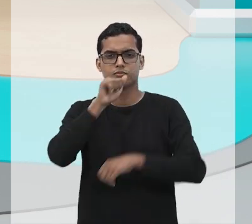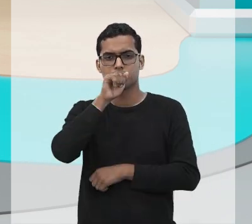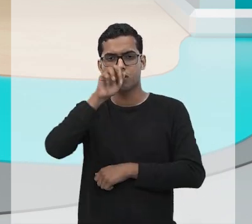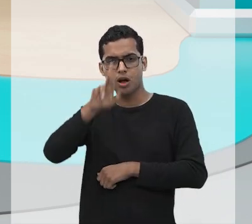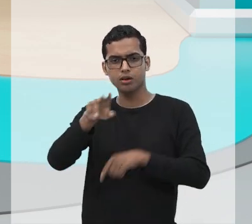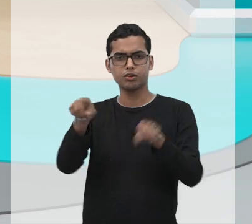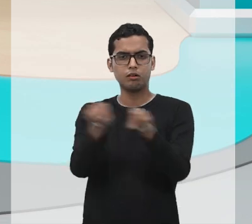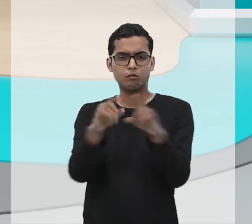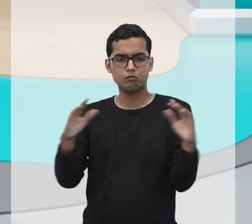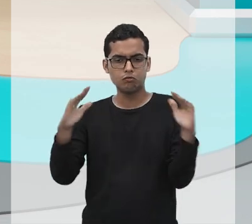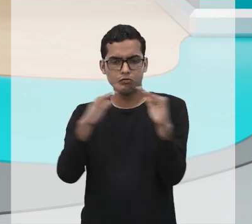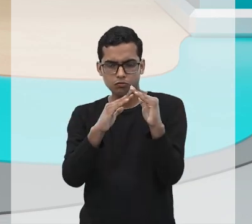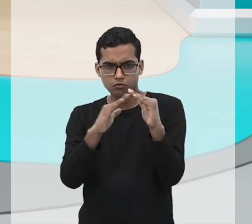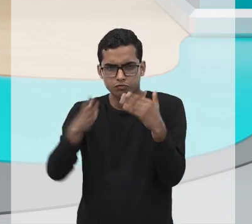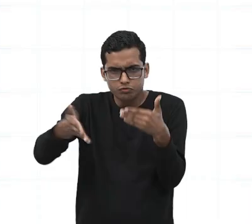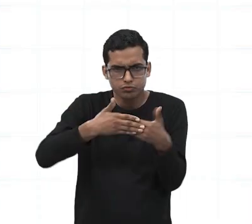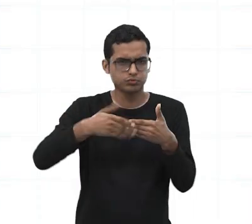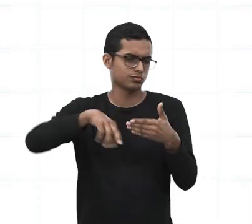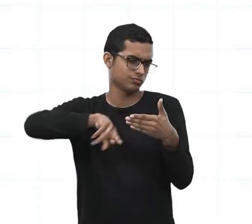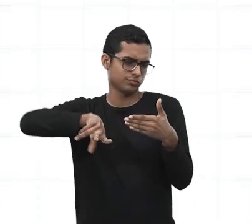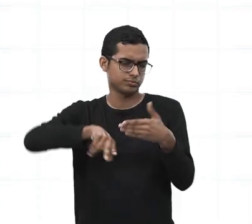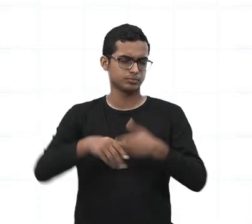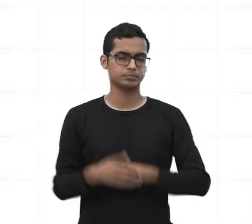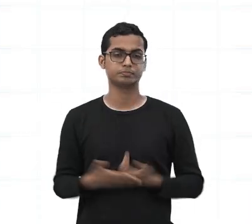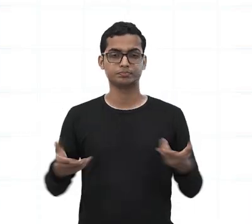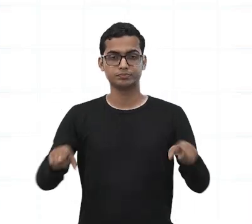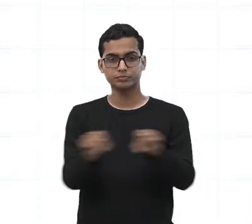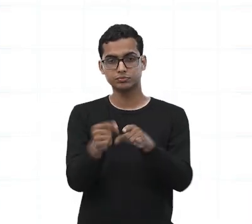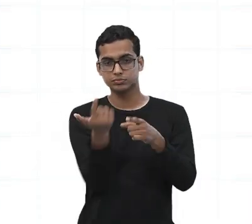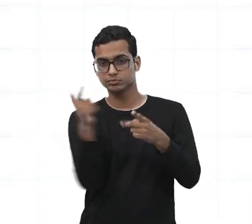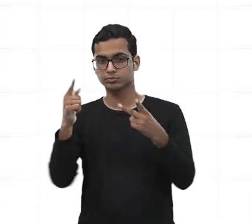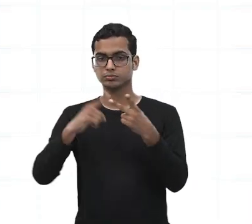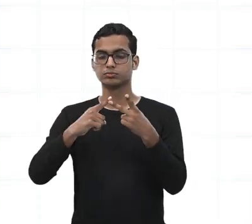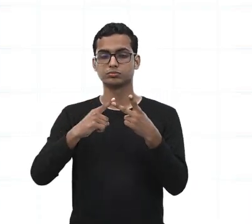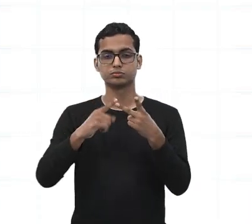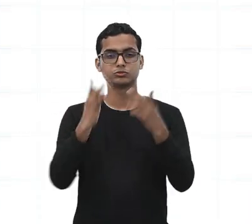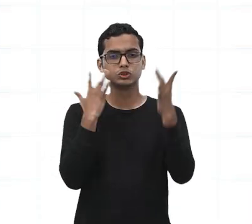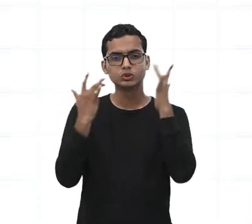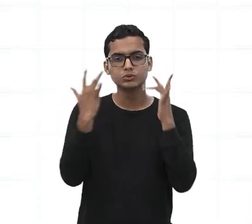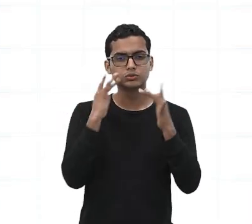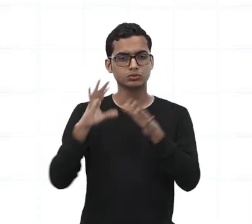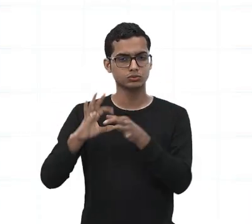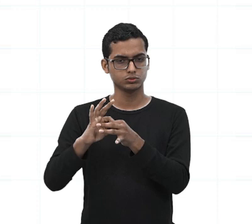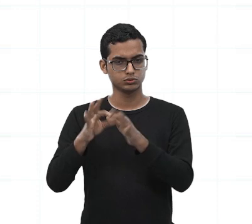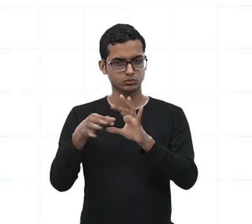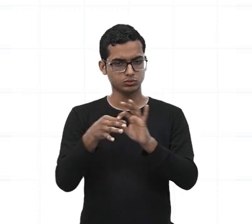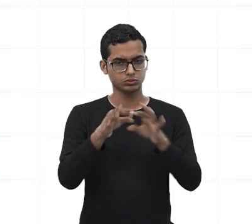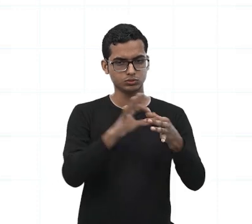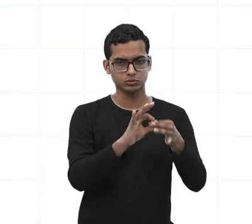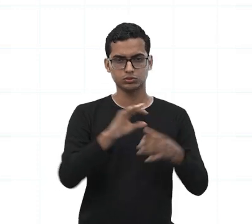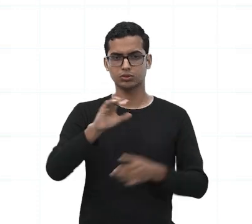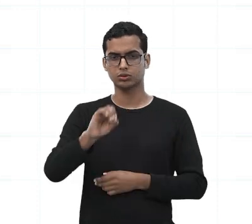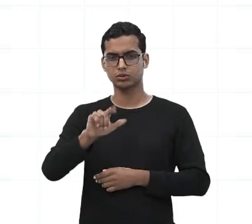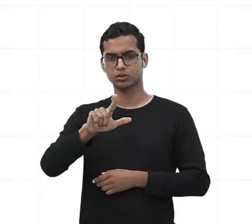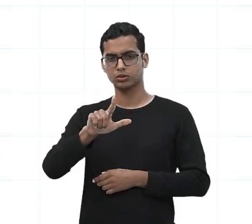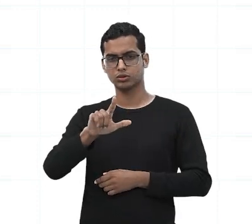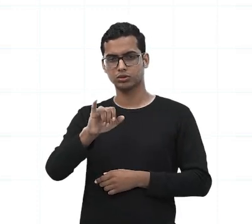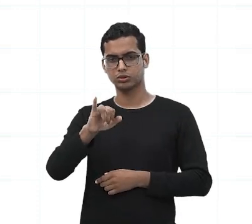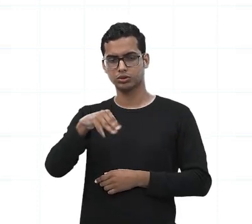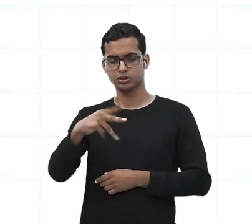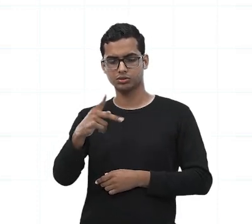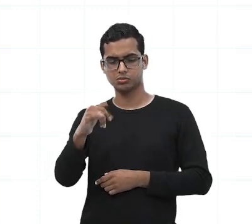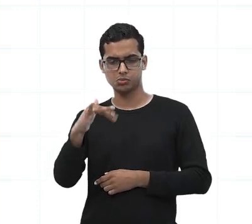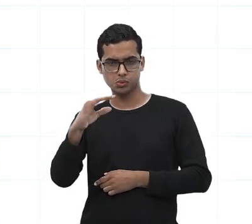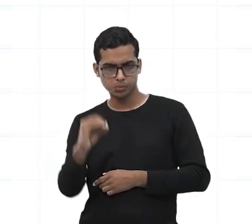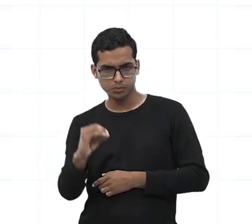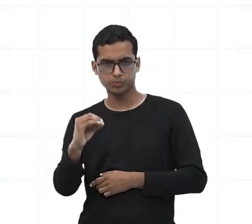gente vai ver agora um outro tipo de teatro. A gente vai ver o Teatro Olímpico. Olha só, ele já é um